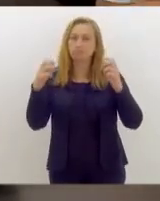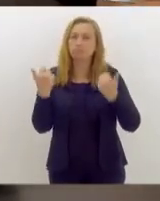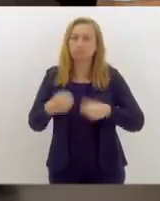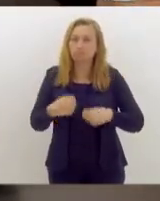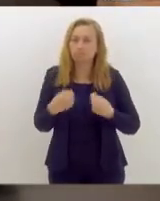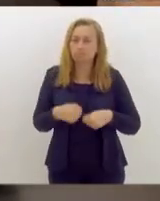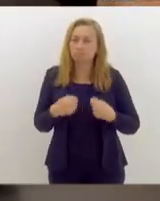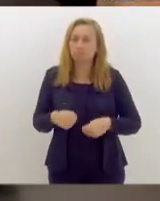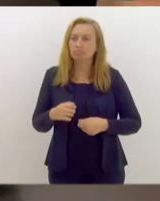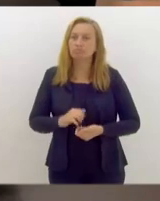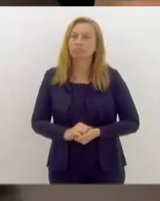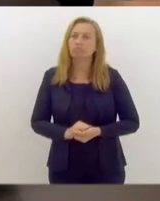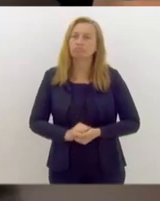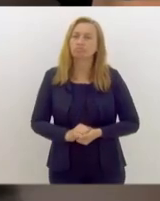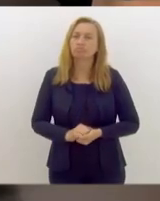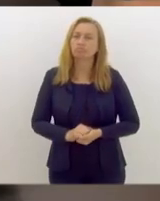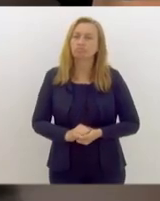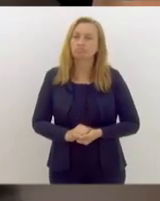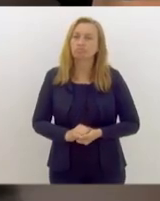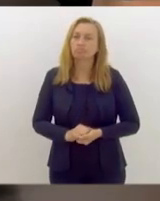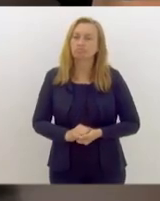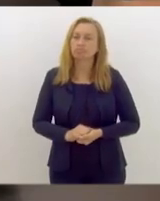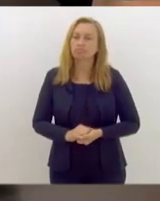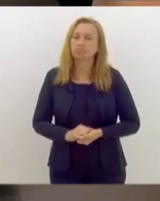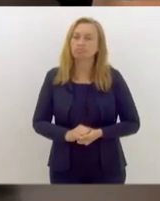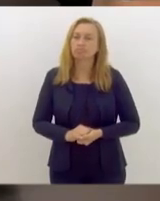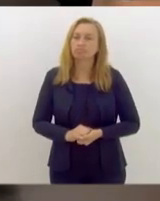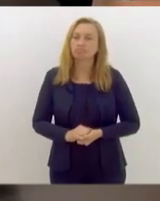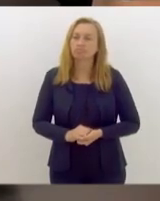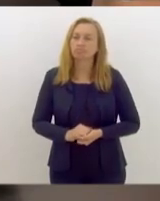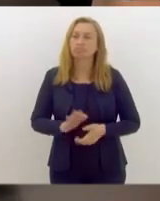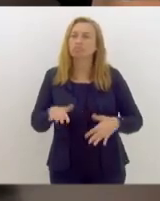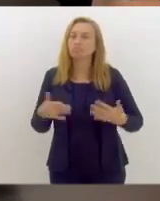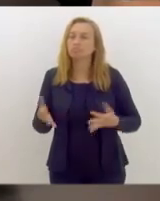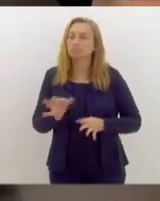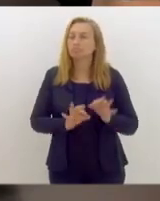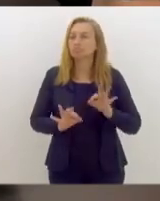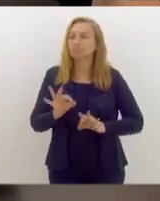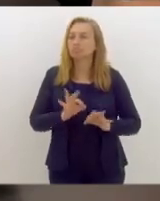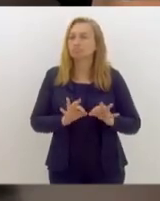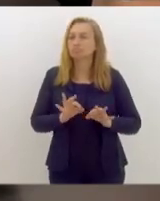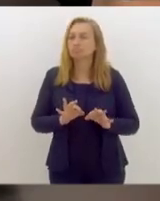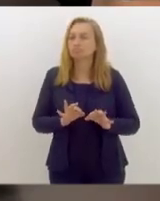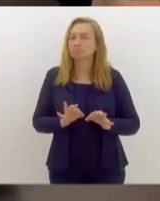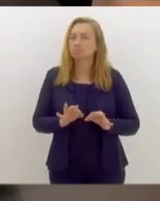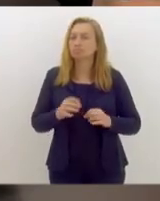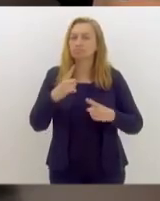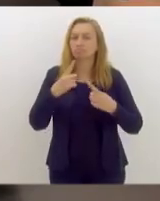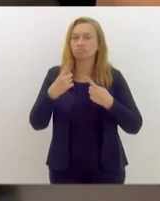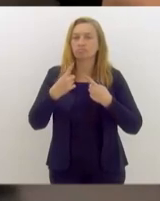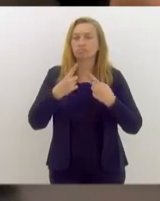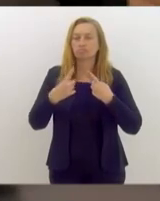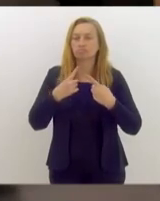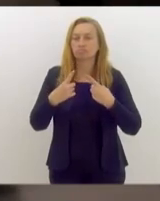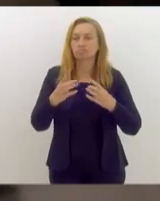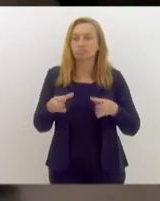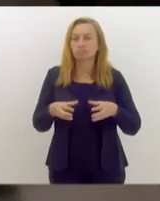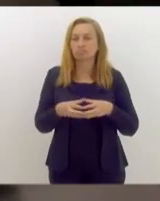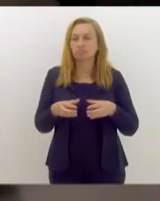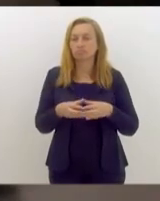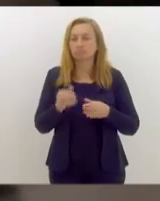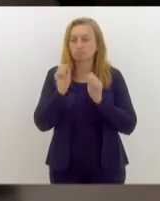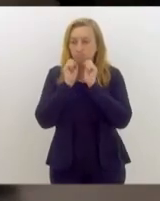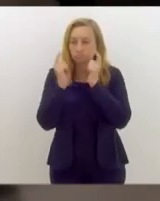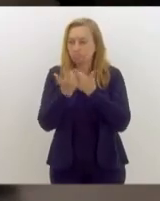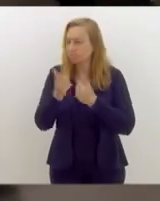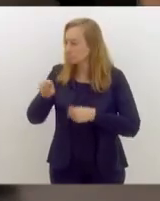ser levada em consideração quando o plano for tramitar nos debates aqui da comissão e da Alerj. A